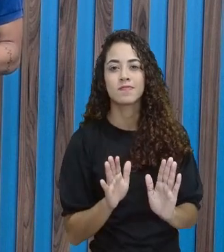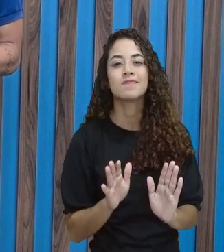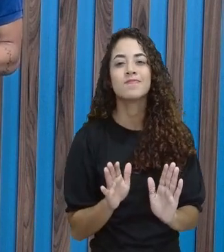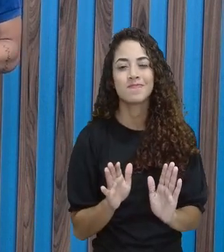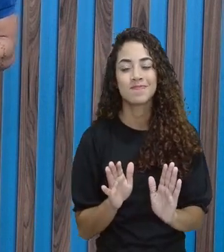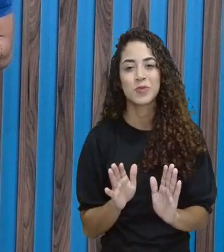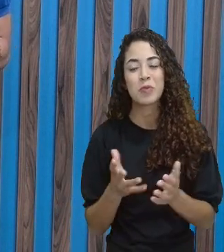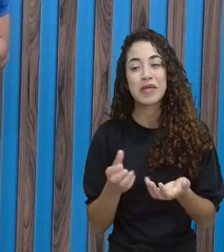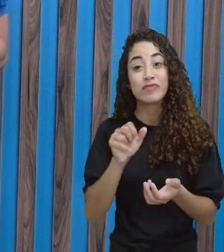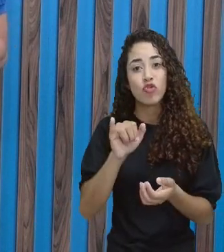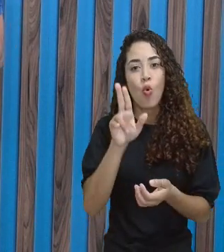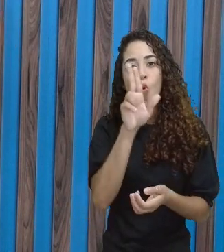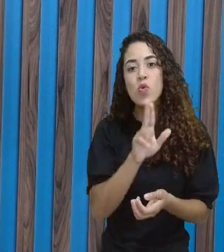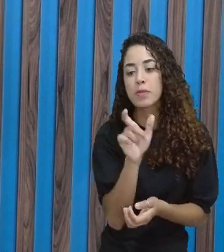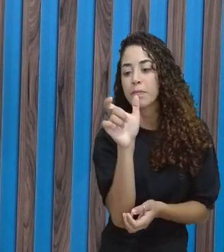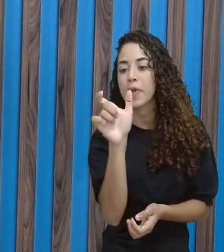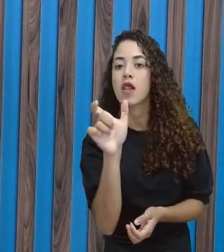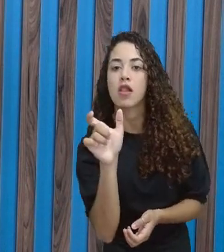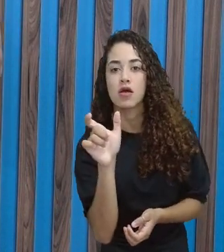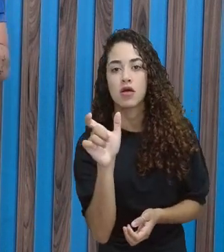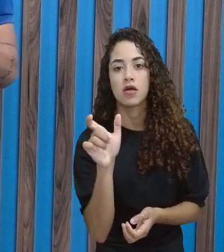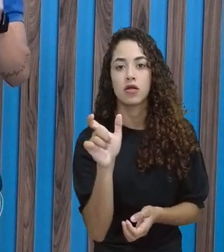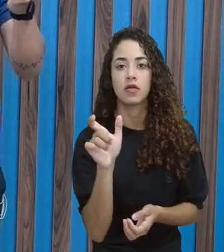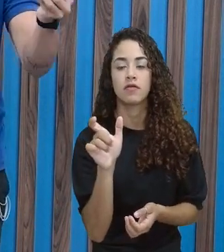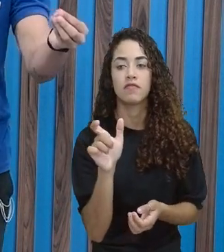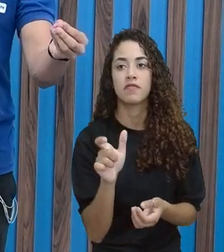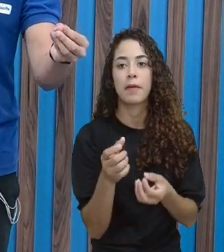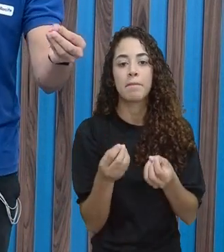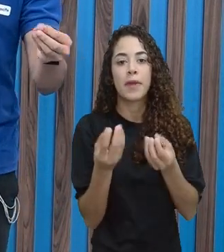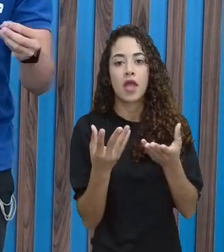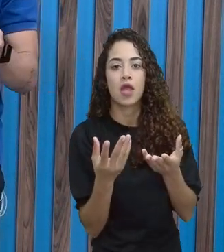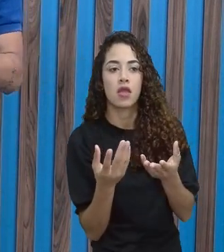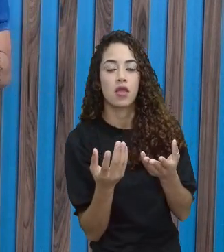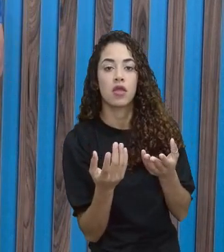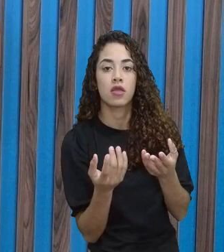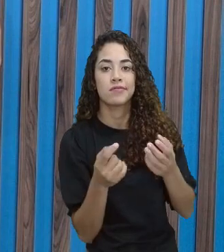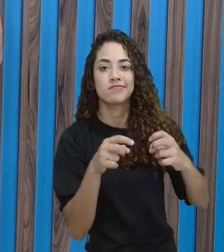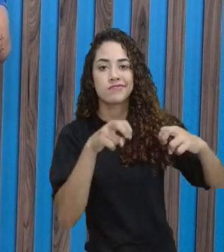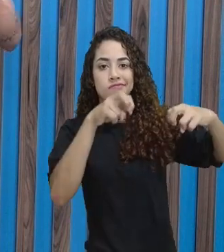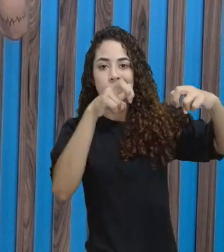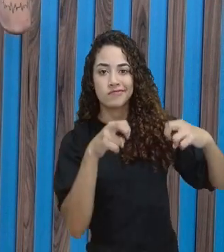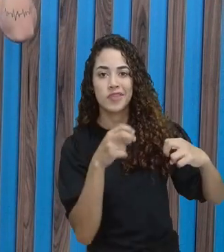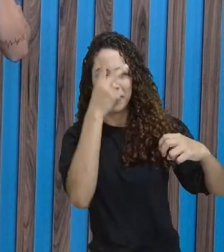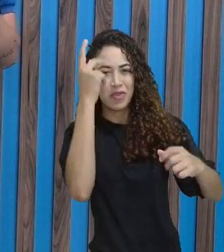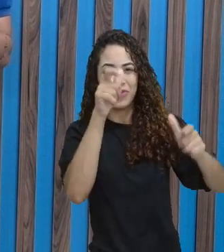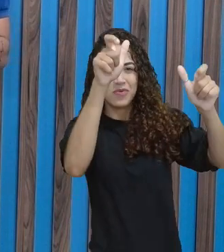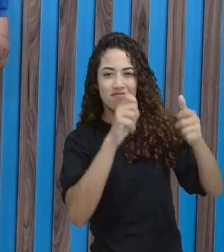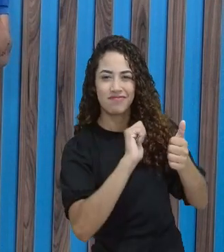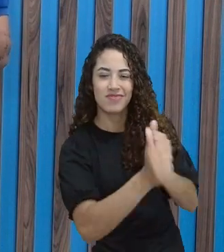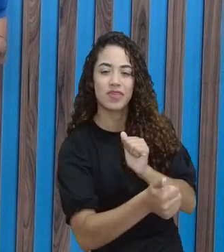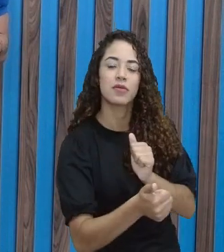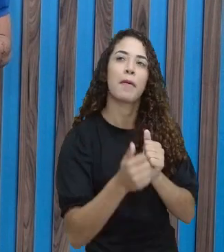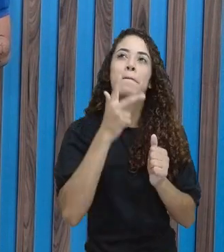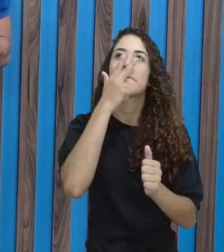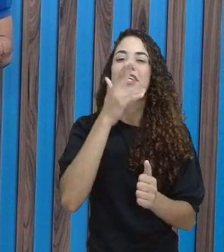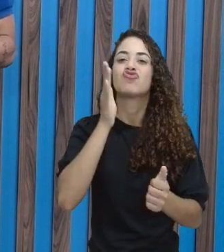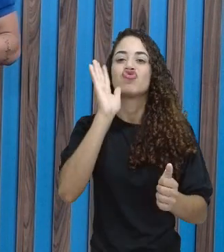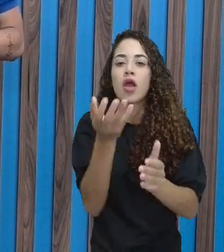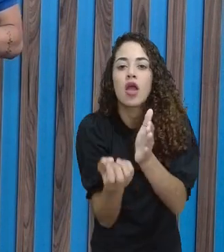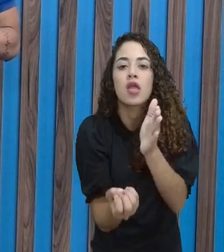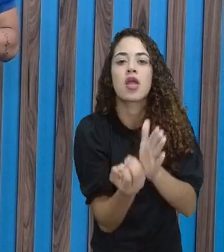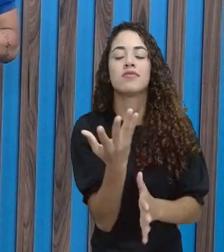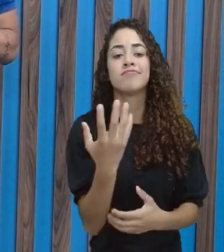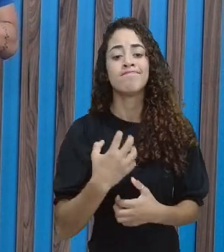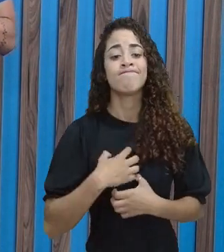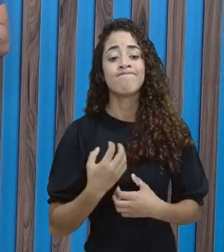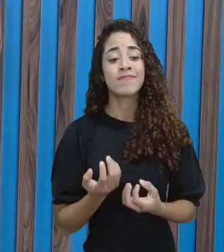se você usa isso, né, para o seu adversário, você pode estar automaticamente criando um sentimento